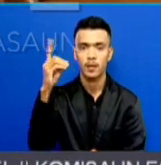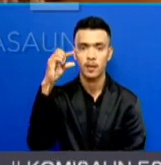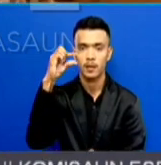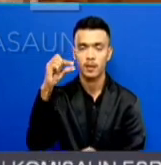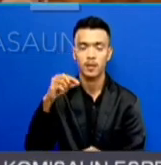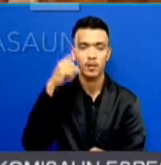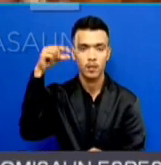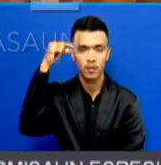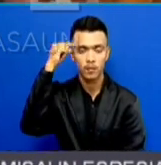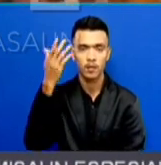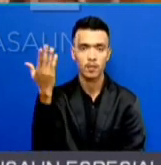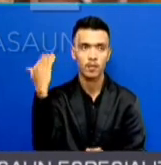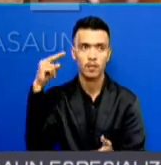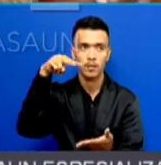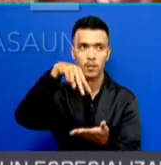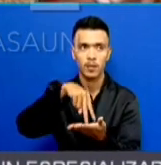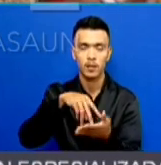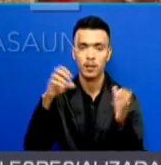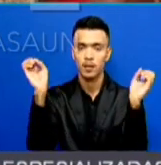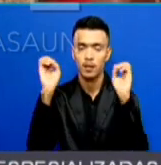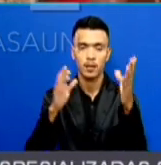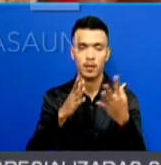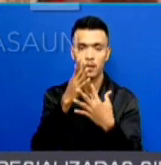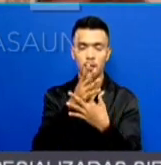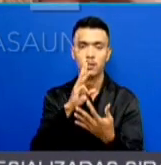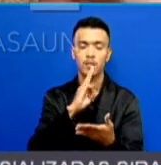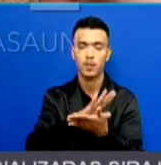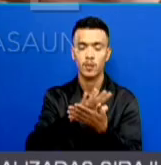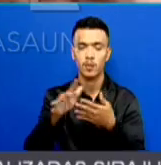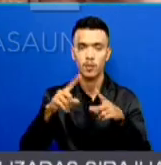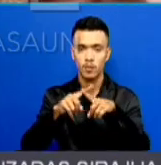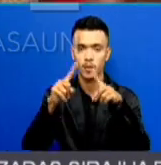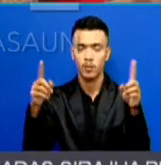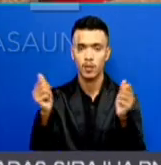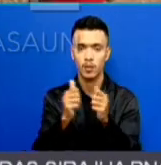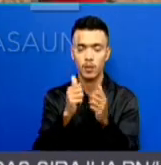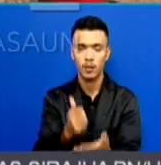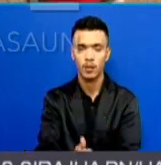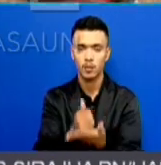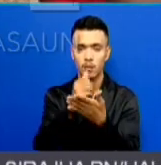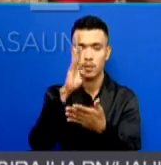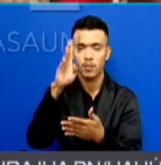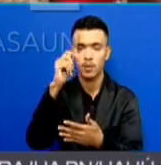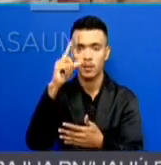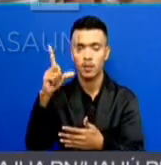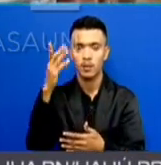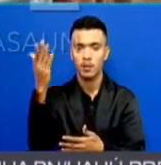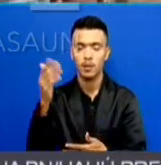nebe governo anterior hari, la acesso ba bem mos, mai beho intervenção BTLP iha